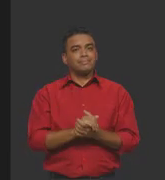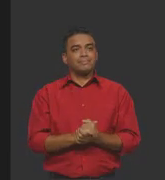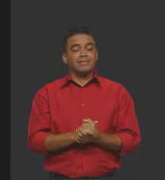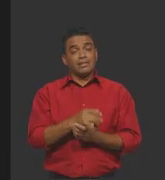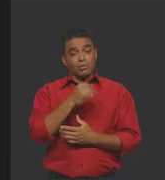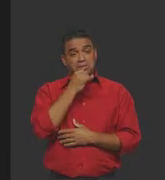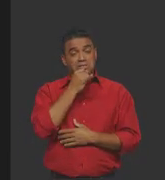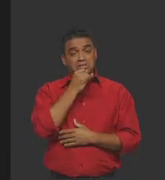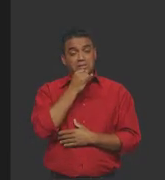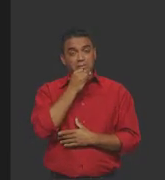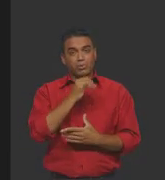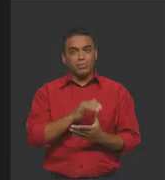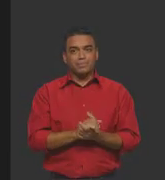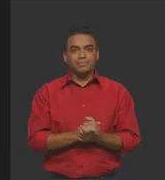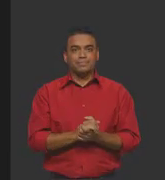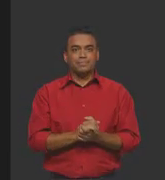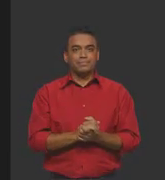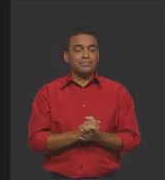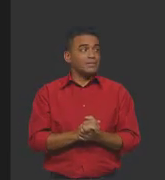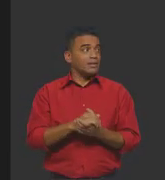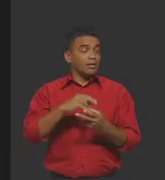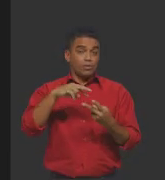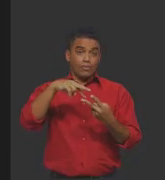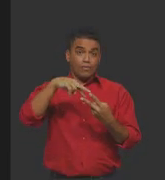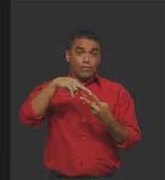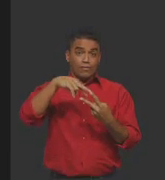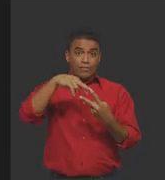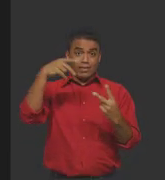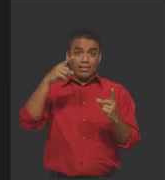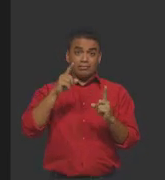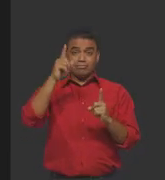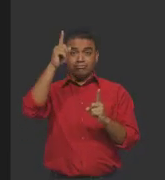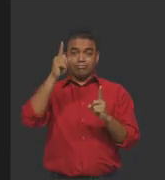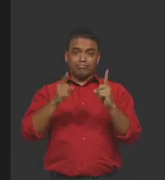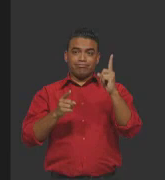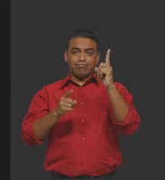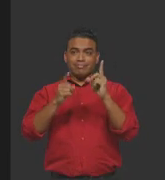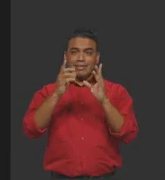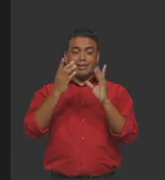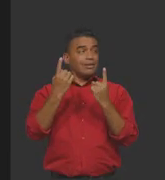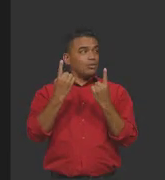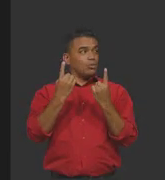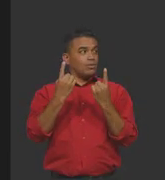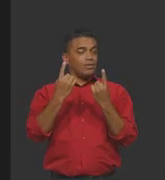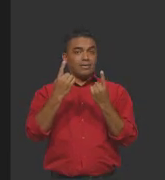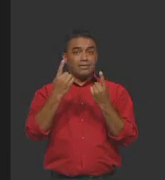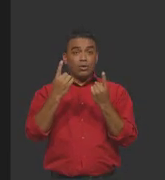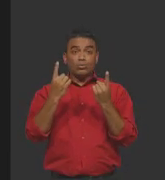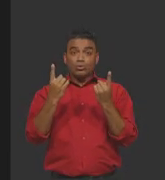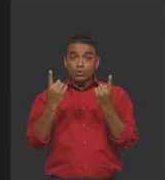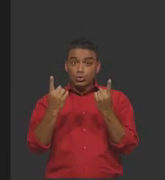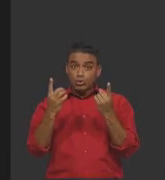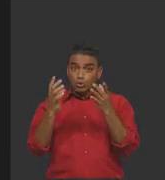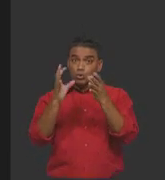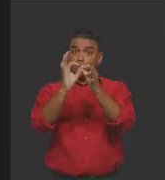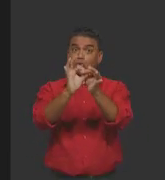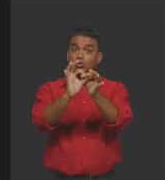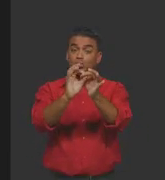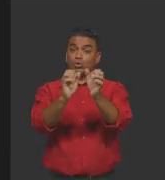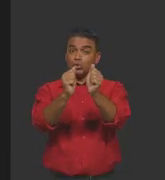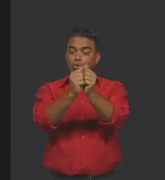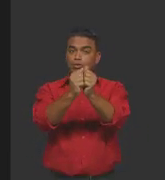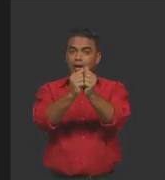tenho aqui uma fita, outra fita. Quando essas fitas elas vão se juntar, vai acontecer o que nós chamamos